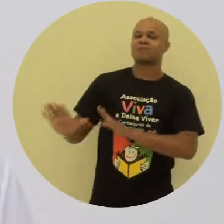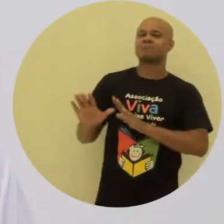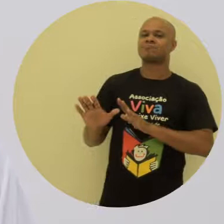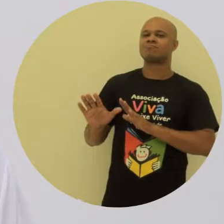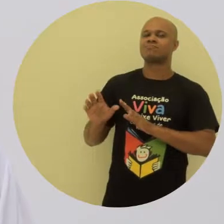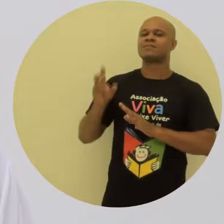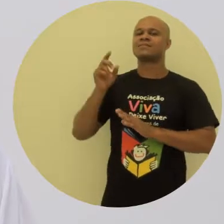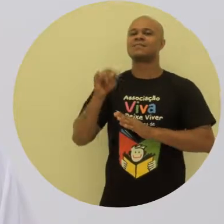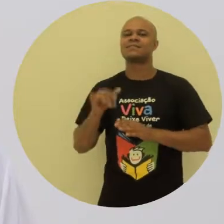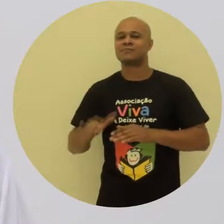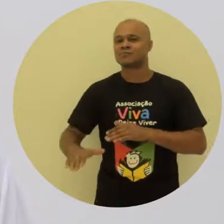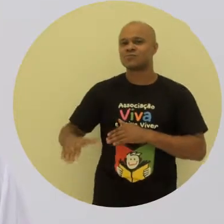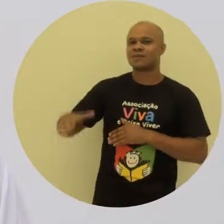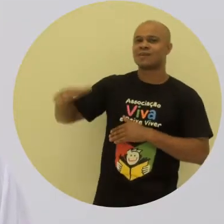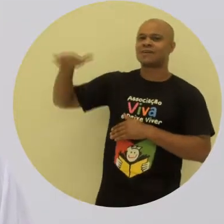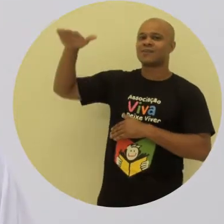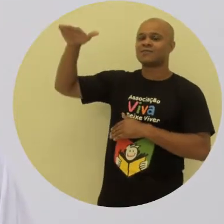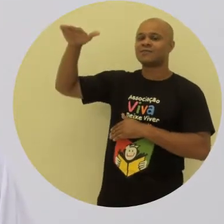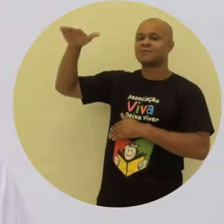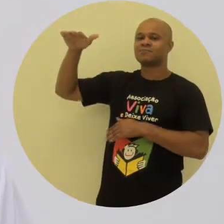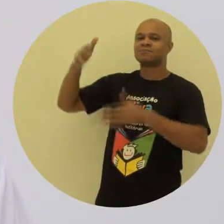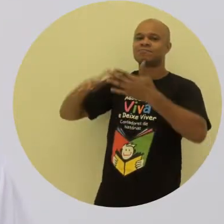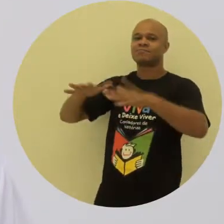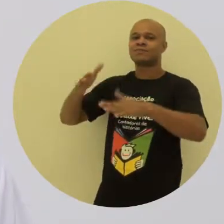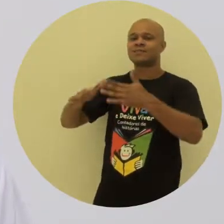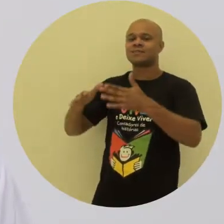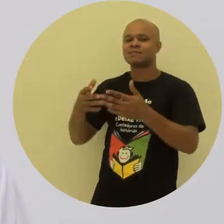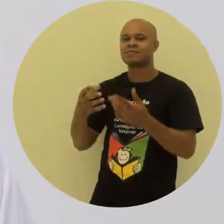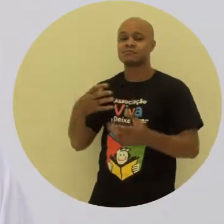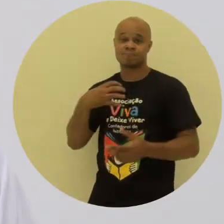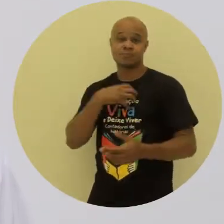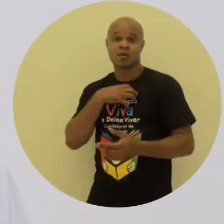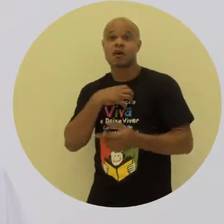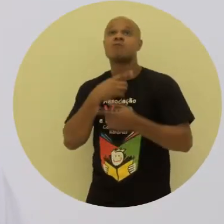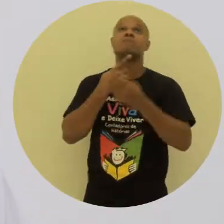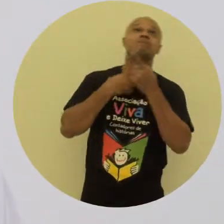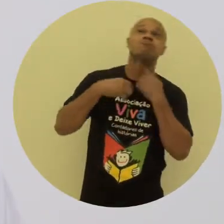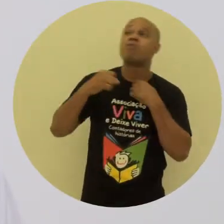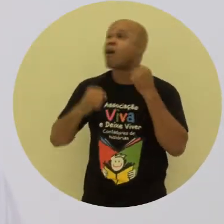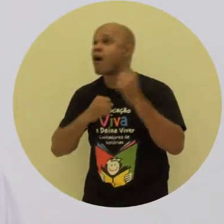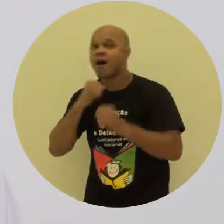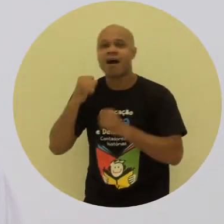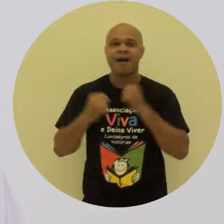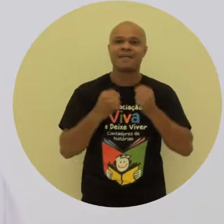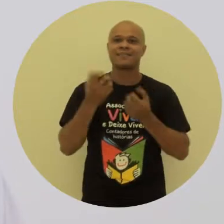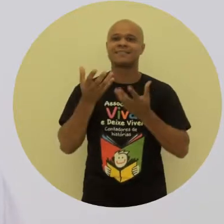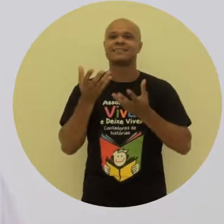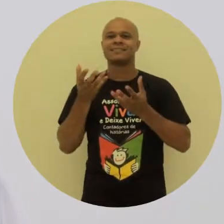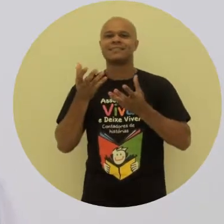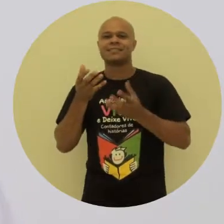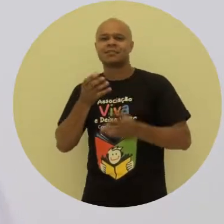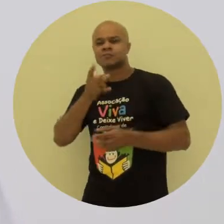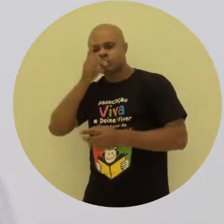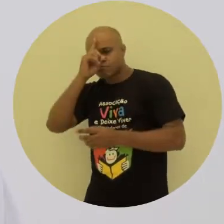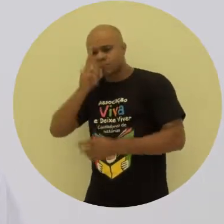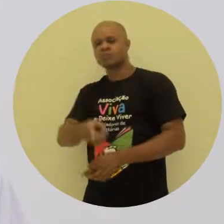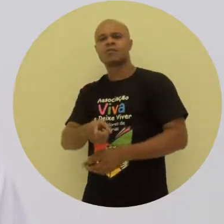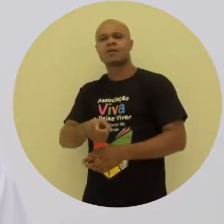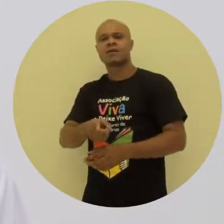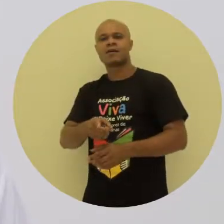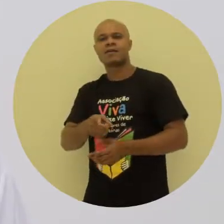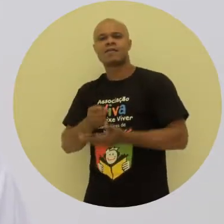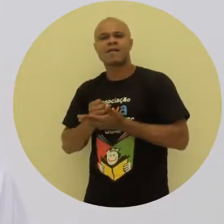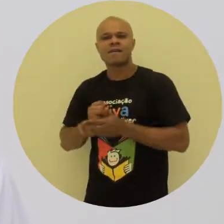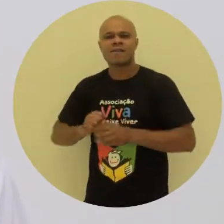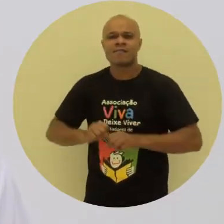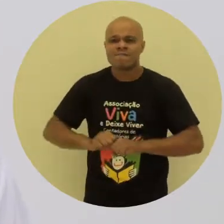vamos imperializar. O adulto, muitas vezes, na sua ânsia, como eu já falei, tenta direcionar as